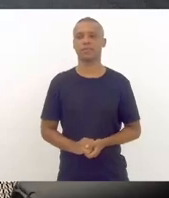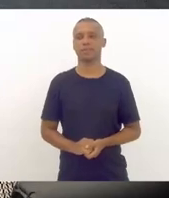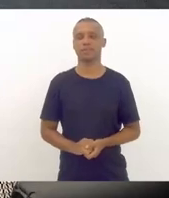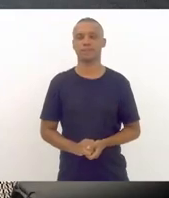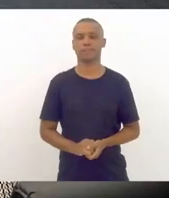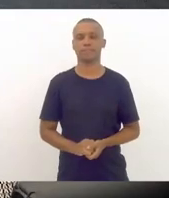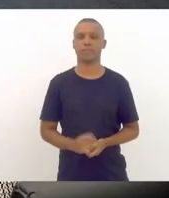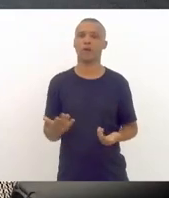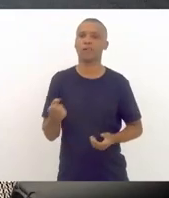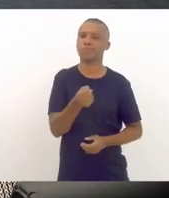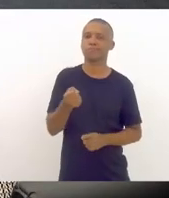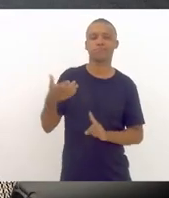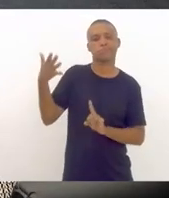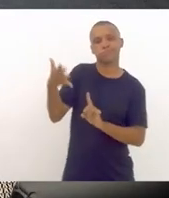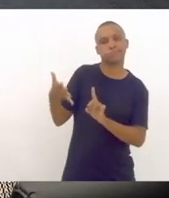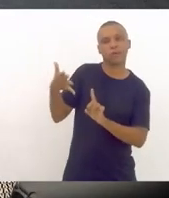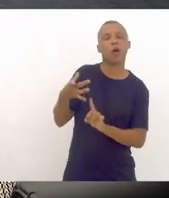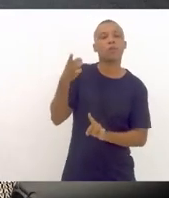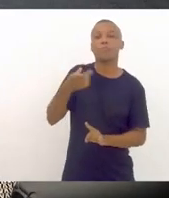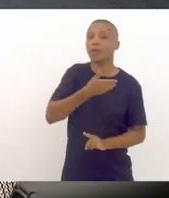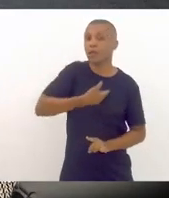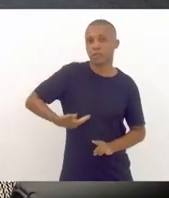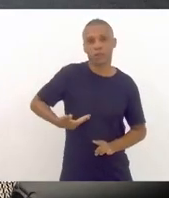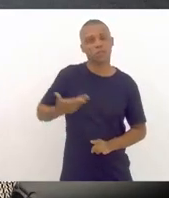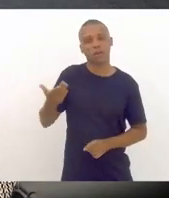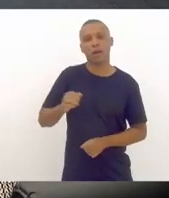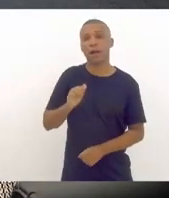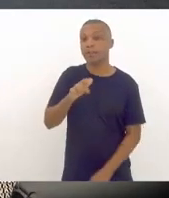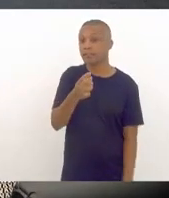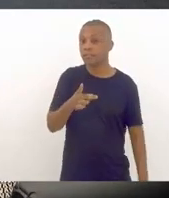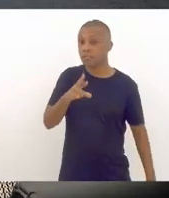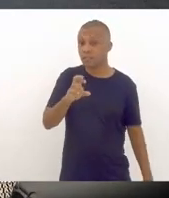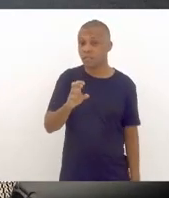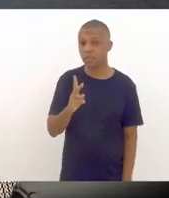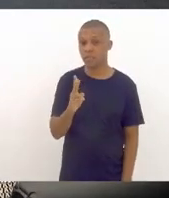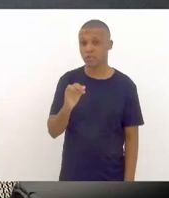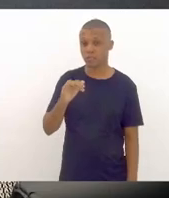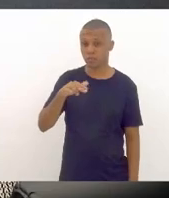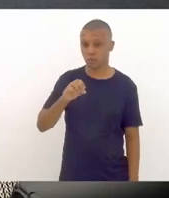Passar a palavra agora ao deputado estadual, Alexandre Knoploch.